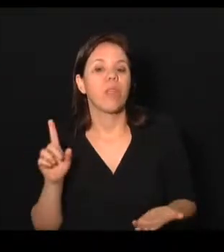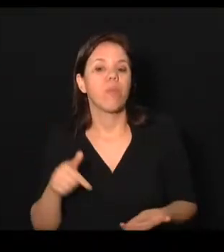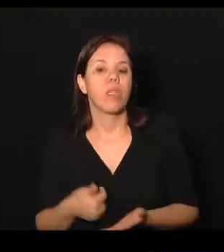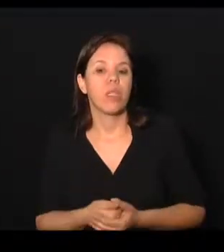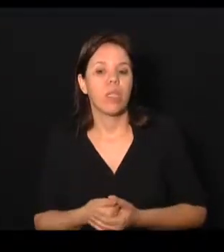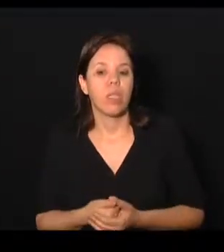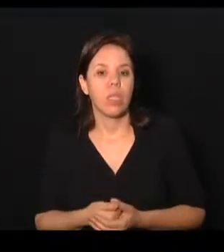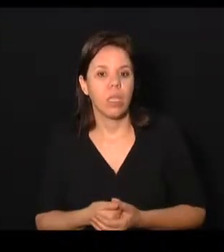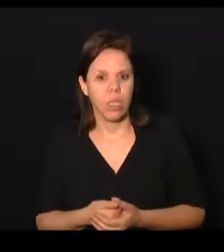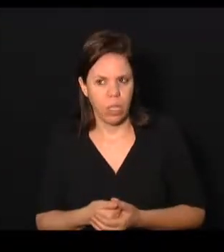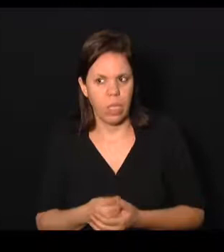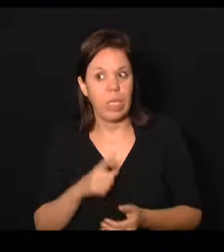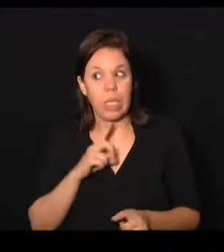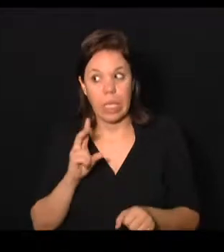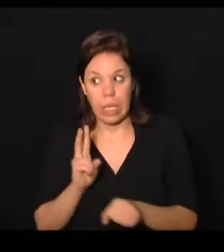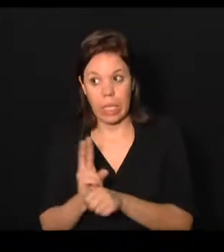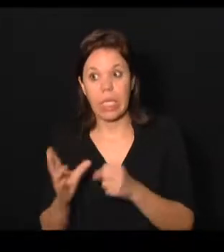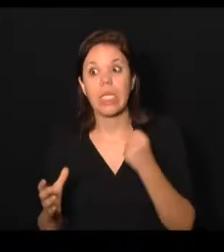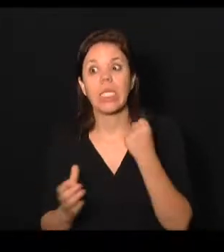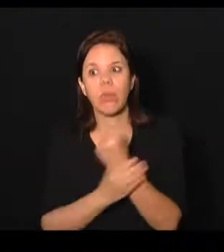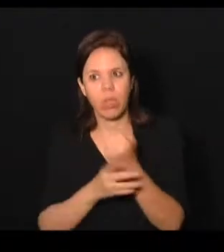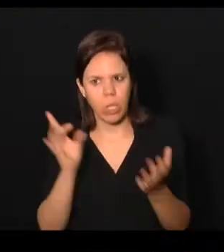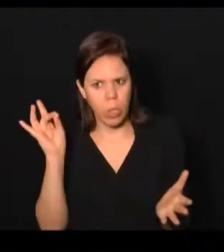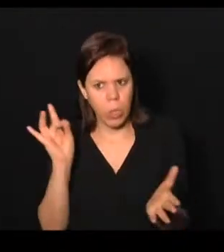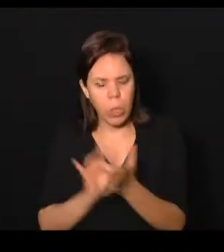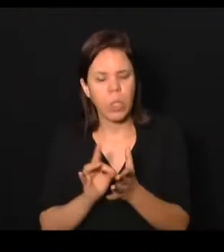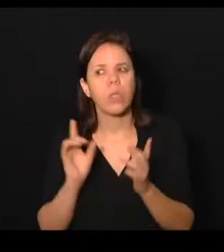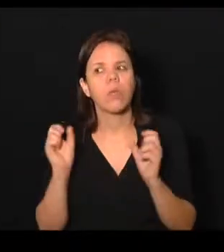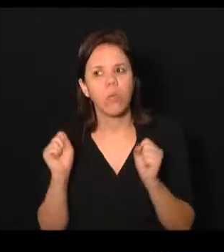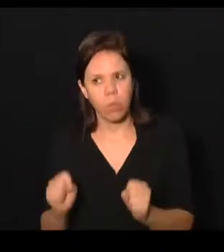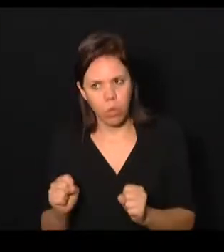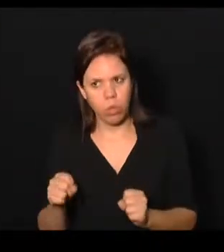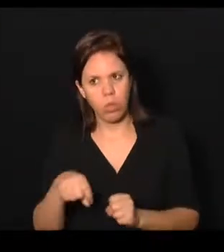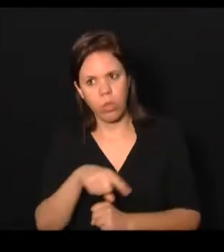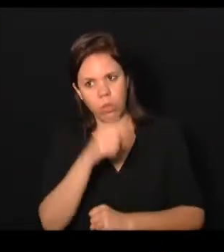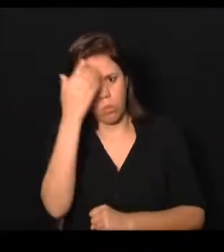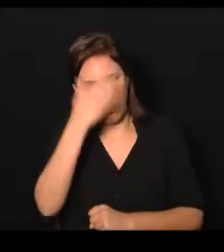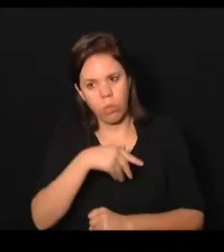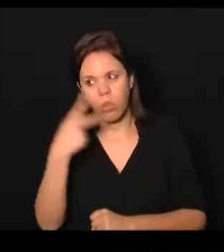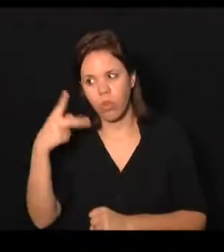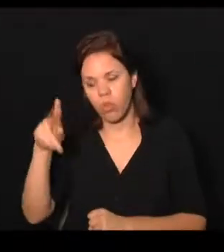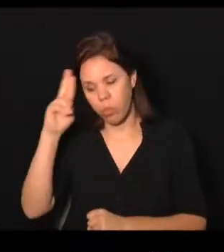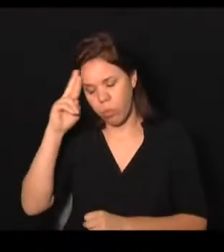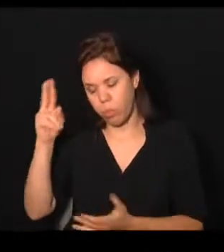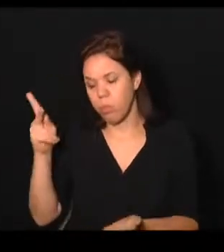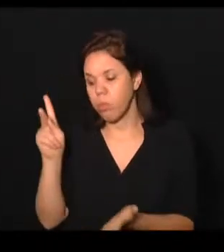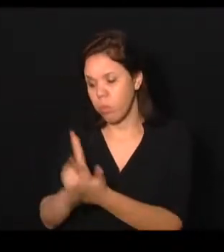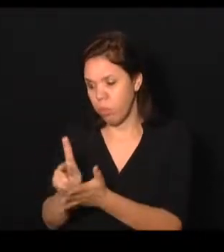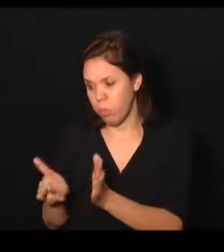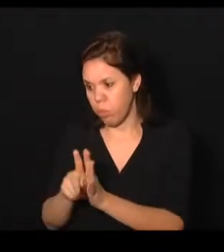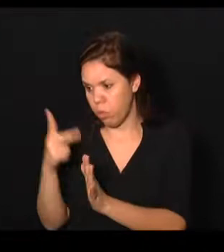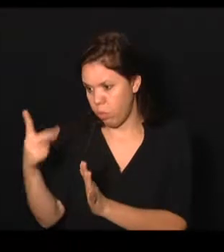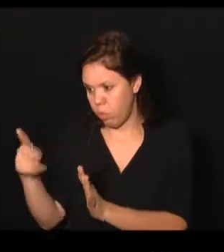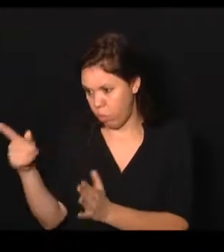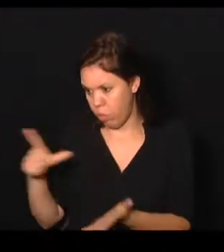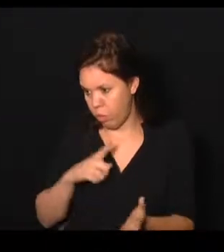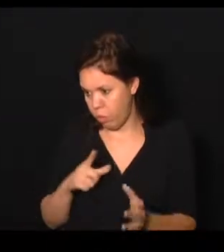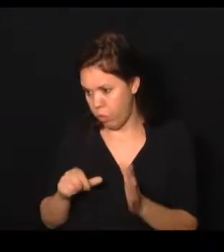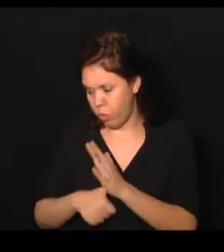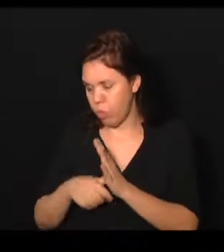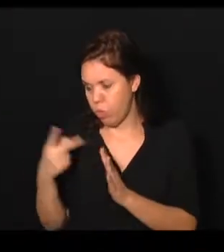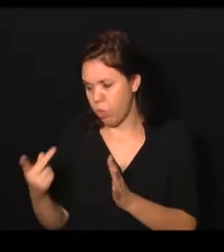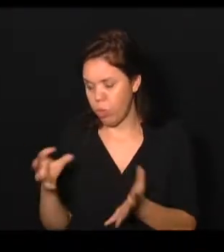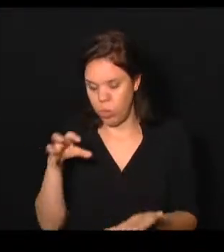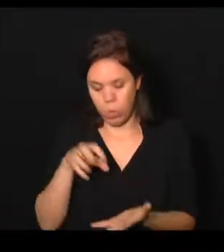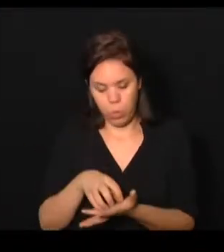Se cerca das questões oficiais. Quem pode atestar que o senhor é o senhor mesmo? Um documento fornecido por um